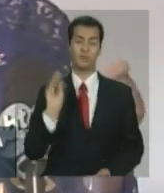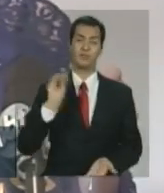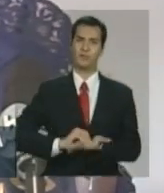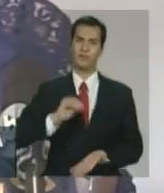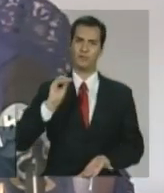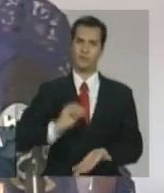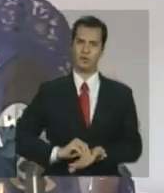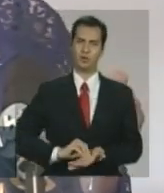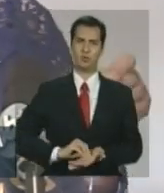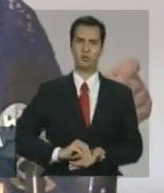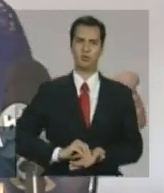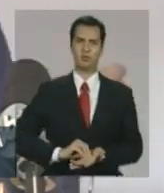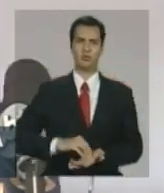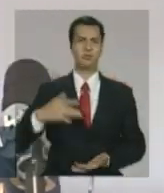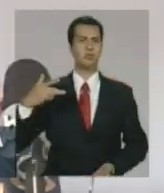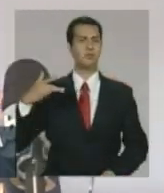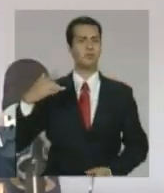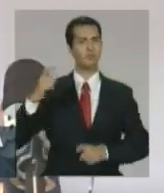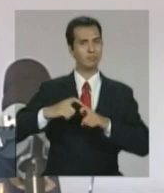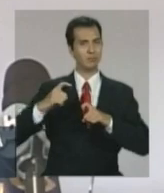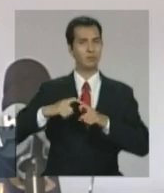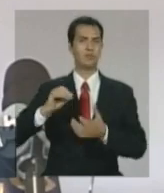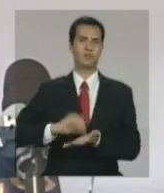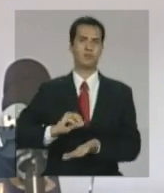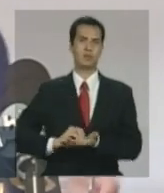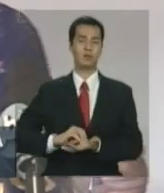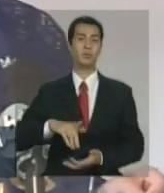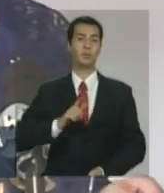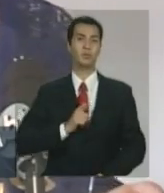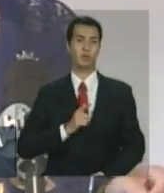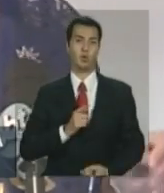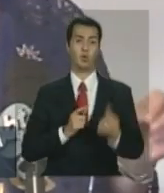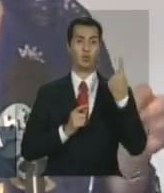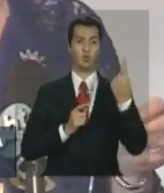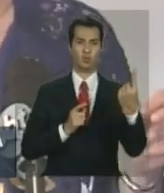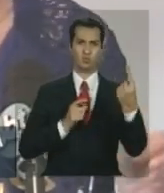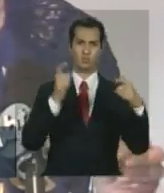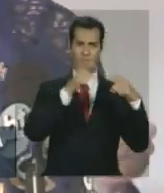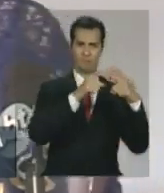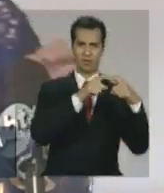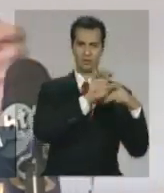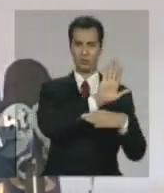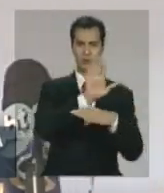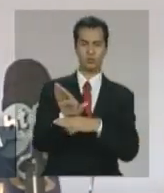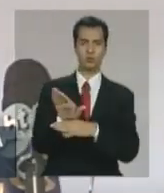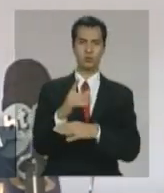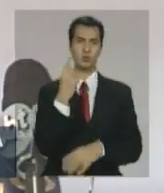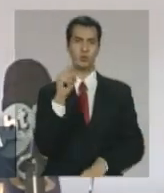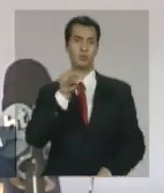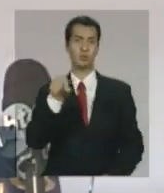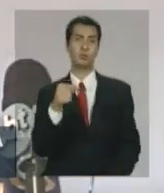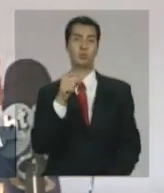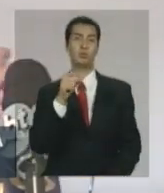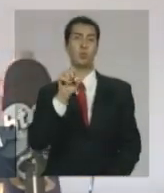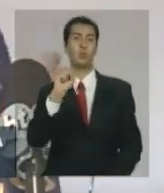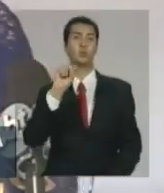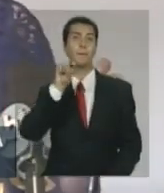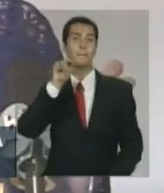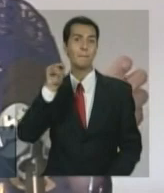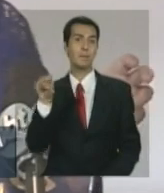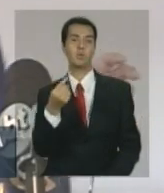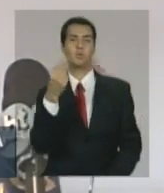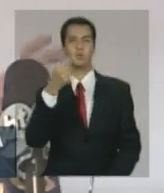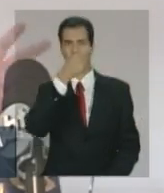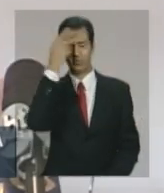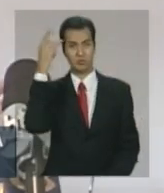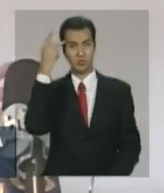1,8 para cada mil. É 1,8? Para cada mil habitantes. Tá? Para cada mil habitantes, vocês vejam. E tem países do mundo que, se eu não me engano,